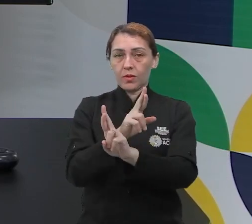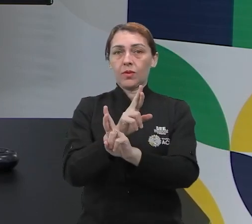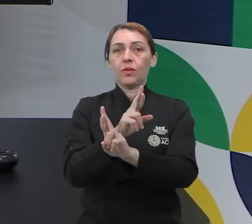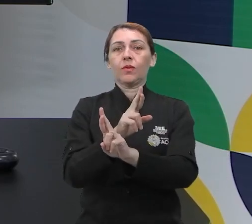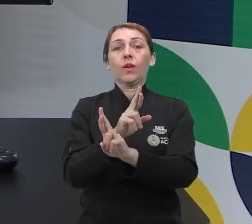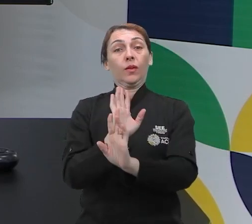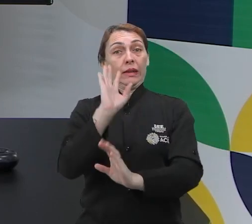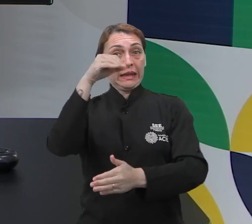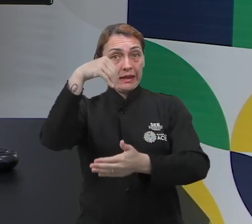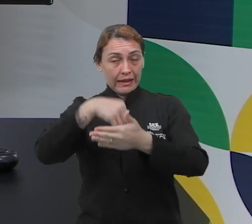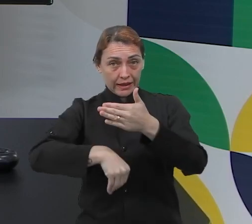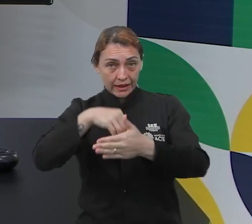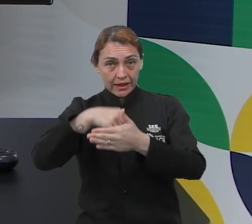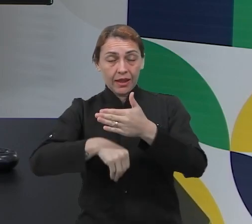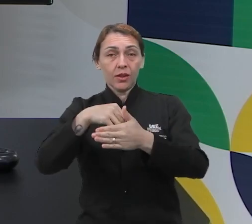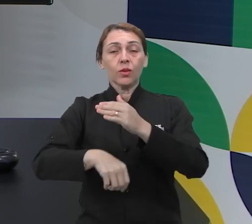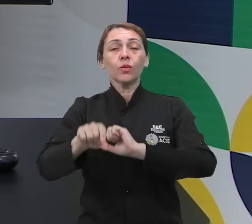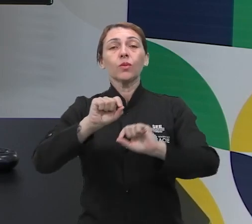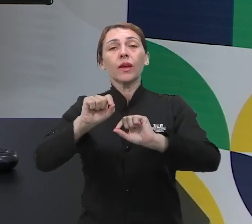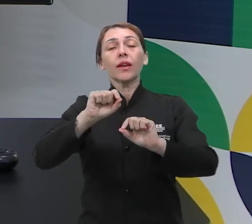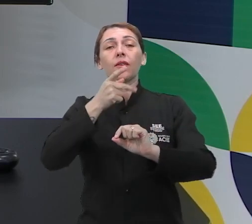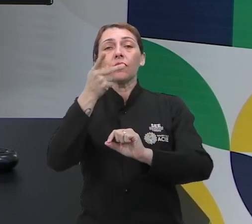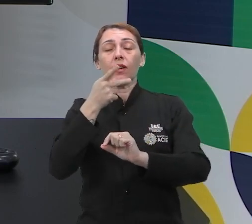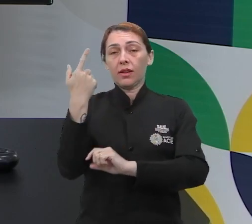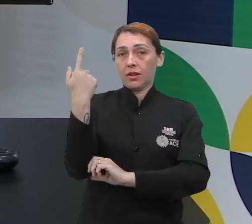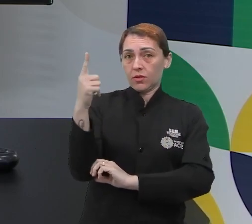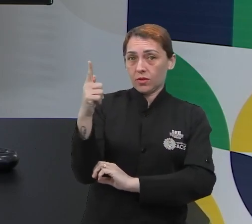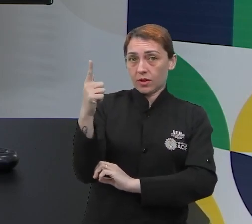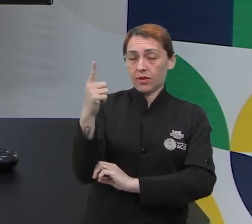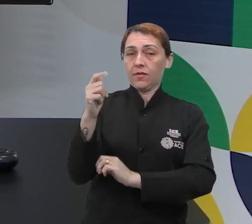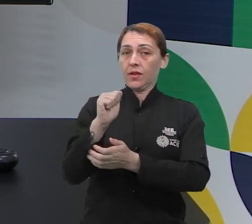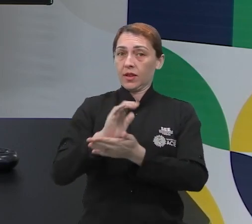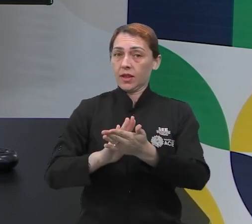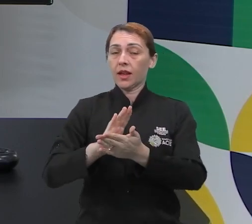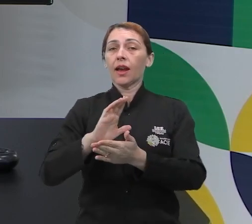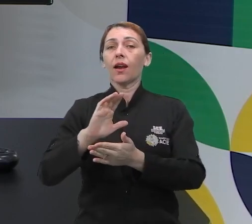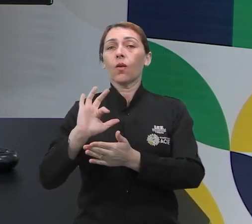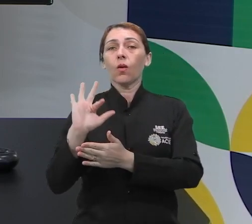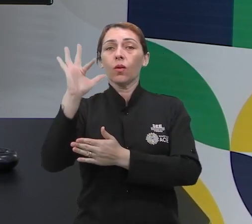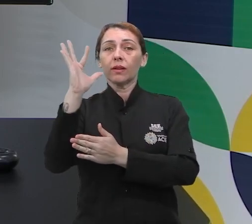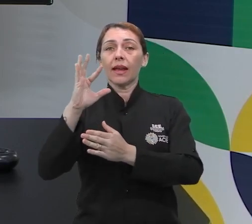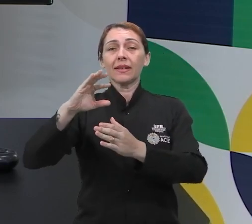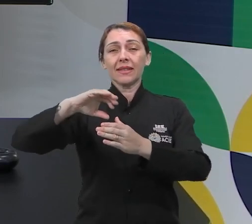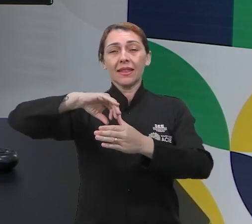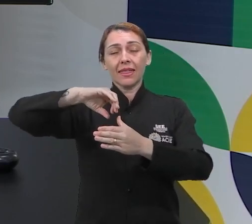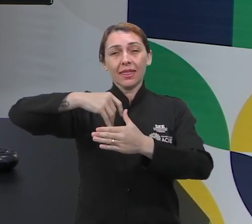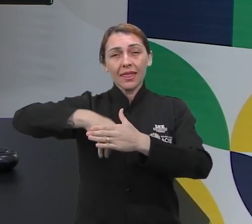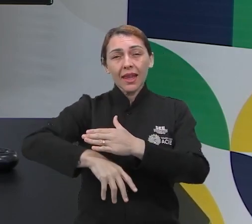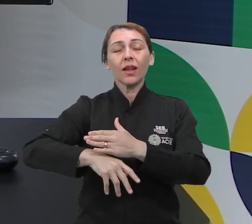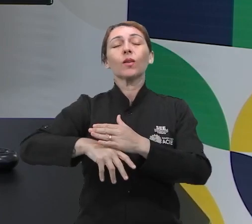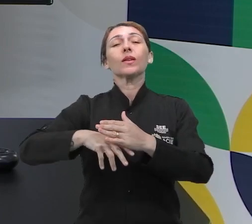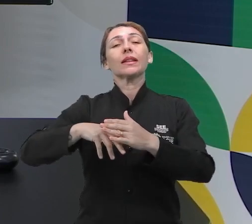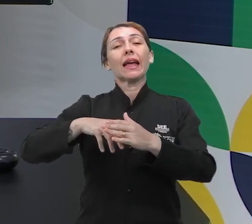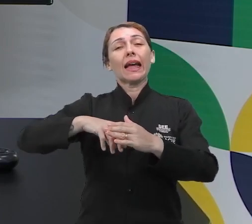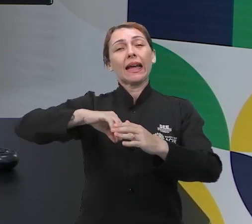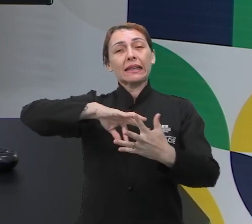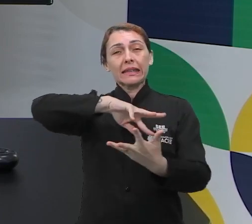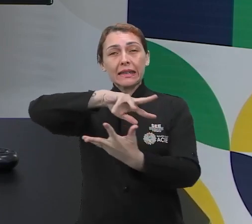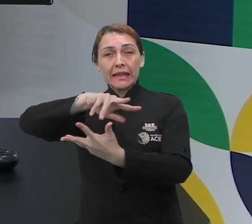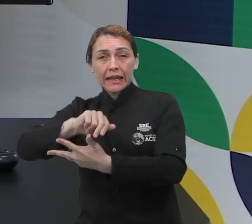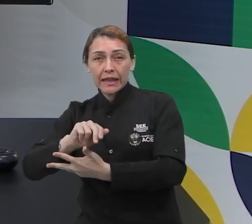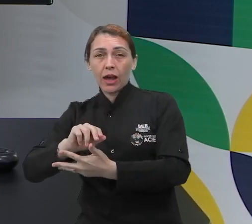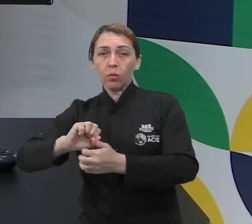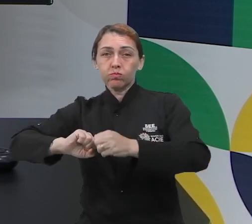atividades internas, endógenas, né, que é falado aí na geografia, que acontece no interior da Terra, como tectonismo,